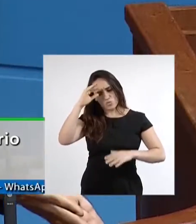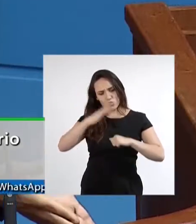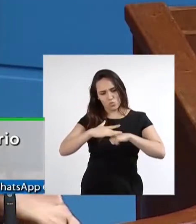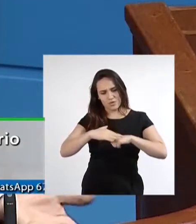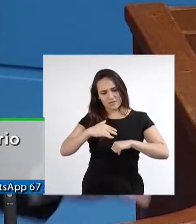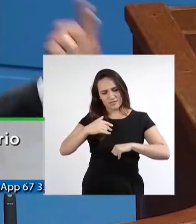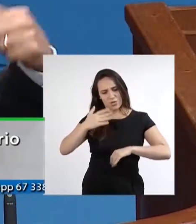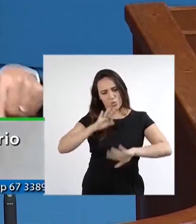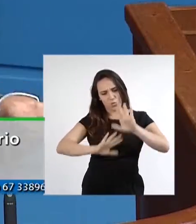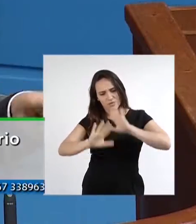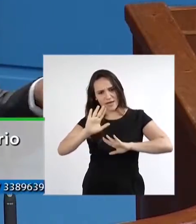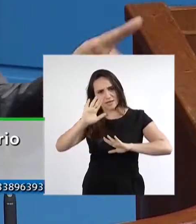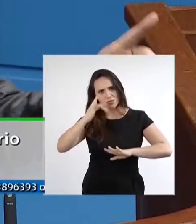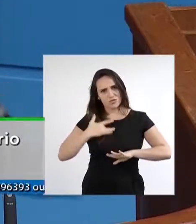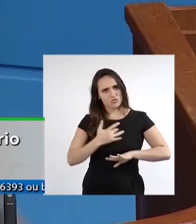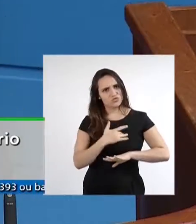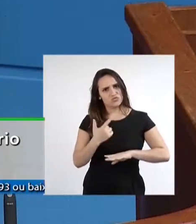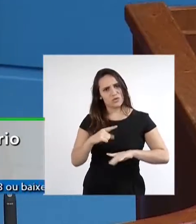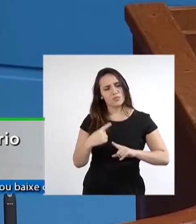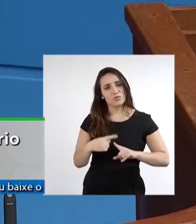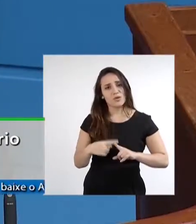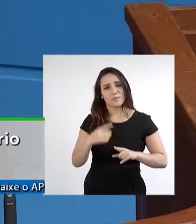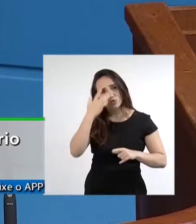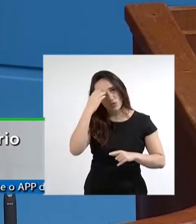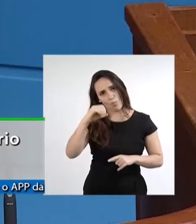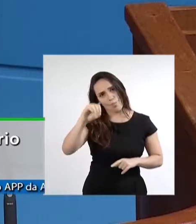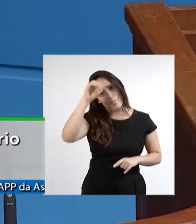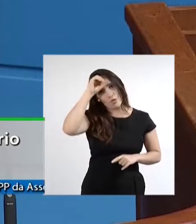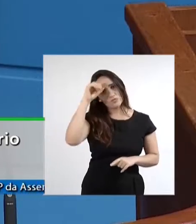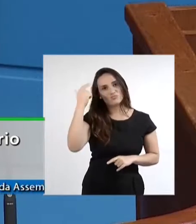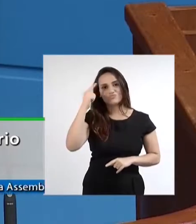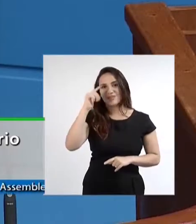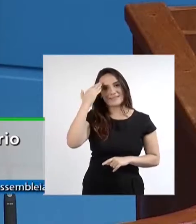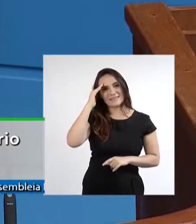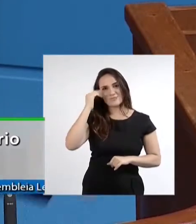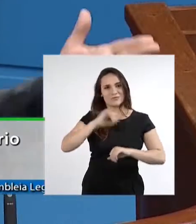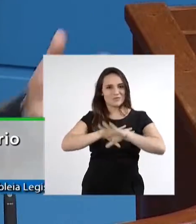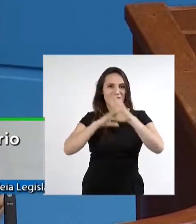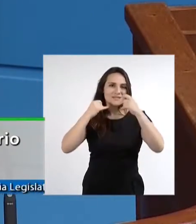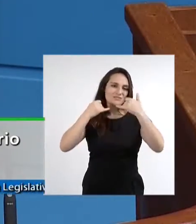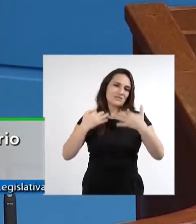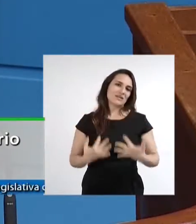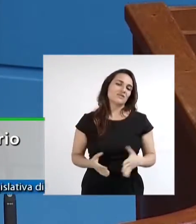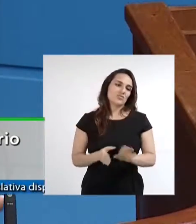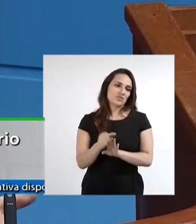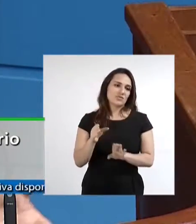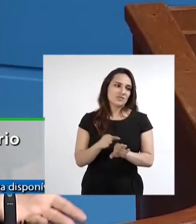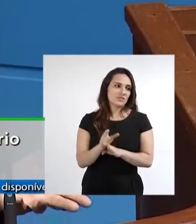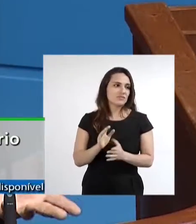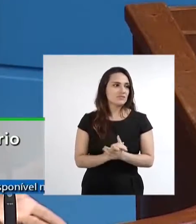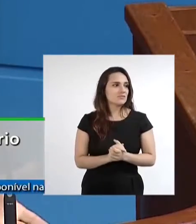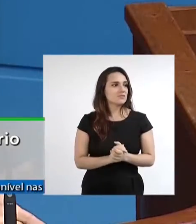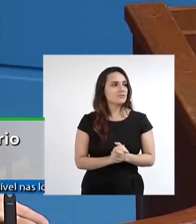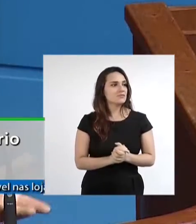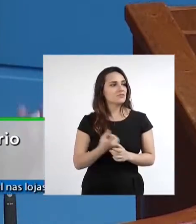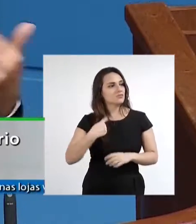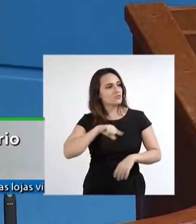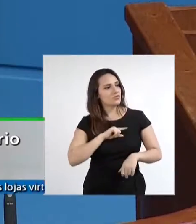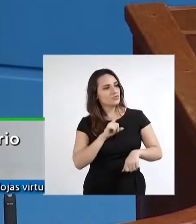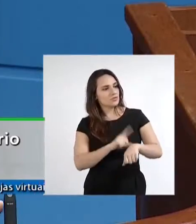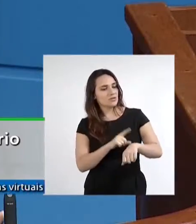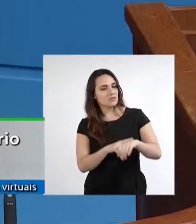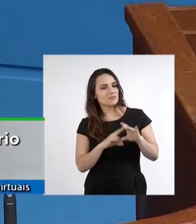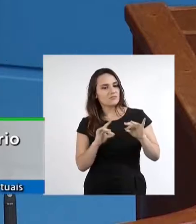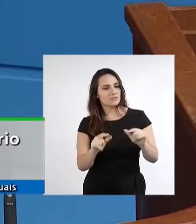a prevenção em prática, muitas das vezes é falta do conhecimento. Portanto, é fundamental, vejo aqui, o nosso tempo já está esgotando, mas